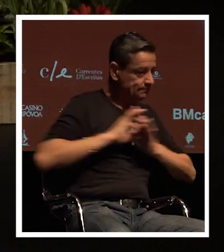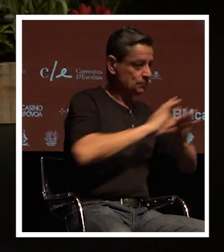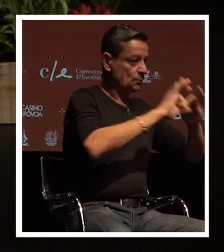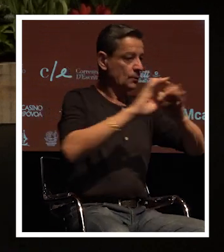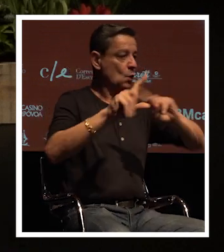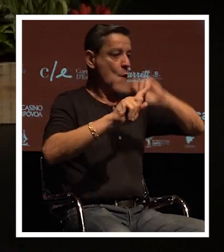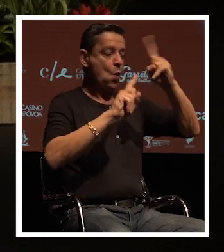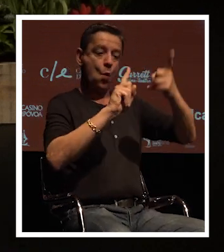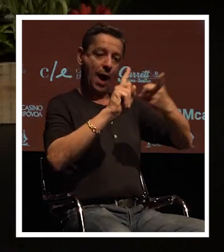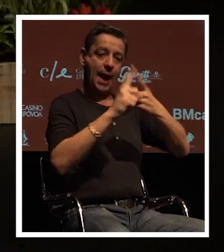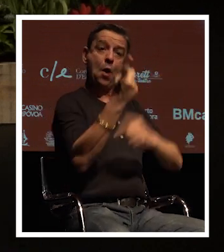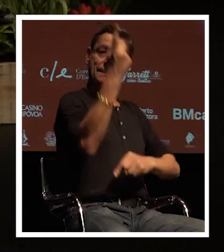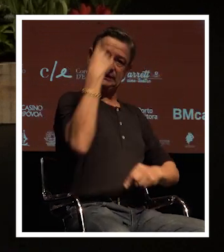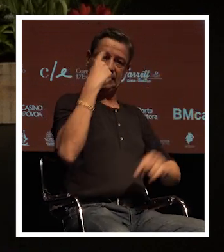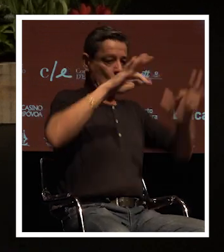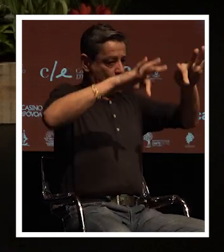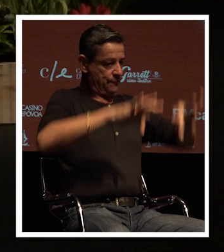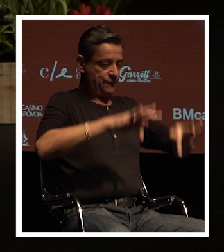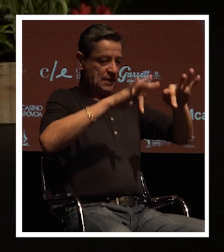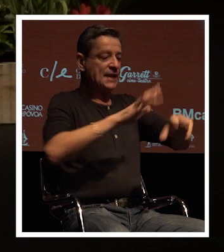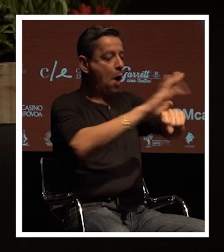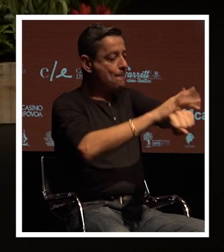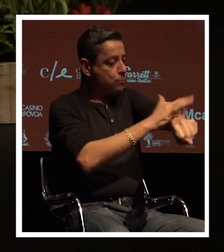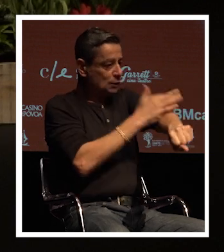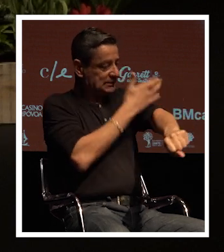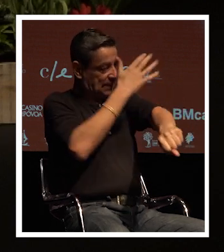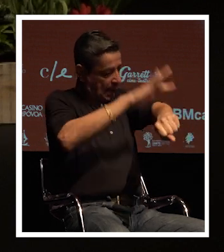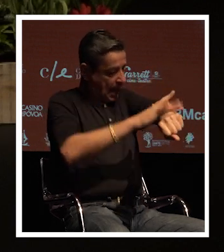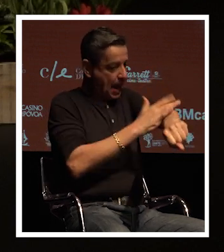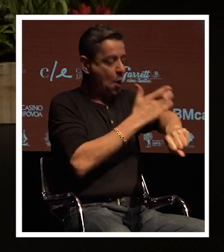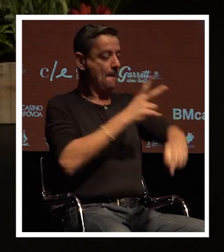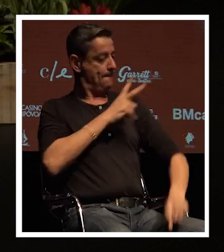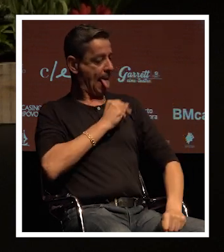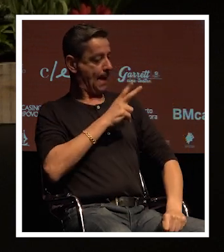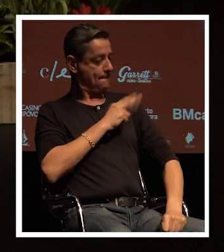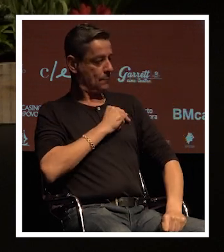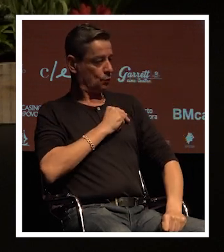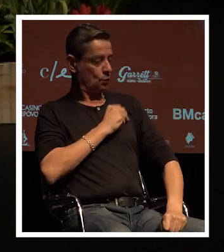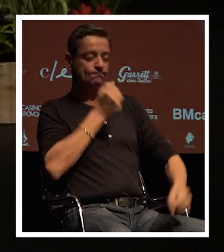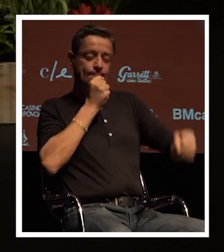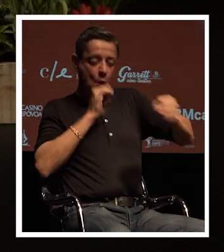tendo sido também finalista do prémio pen de poesia e nomeado para o prémio